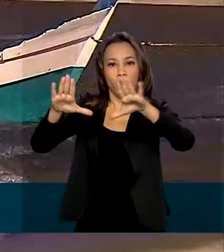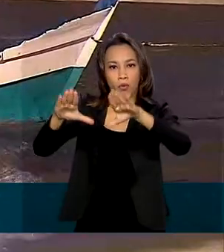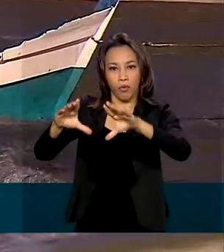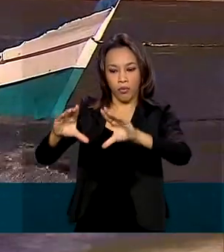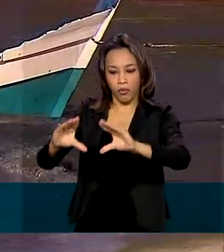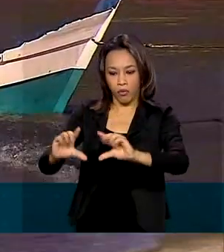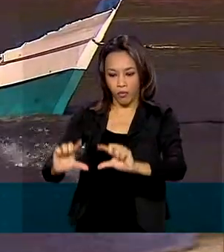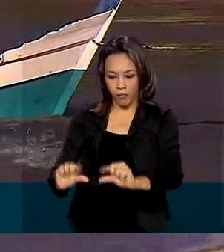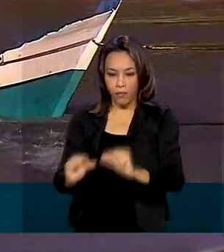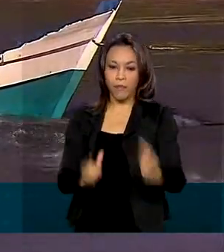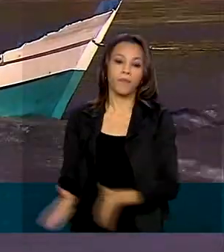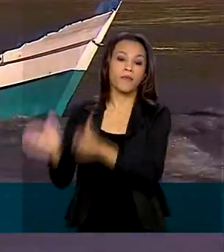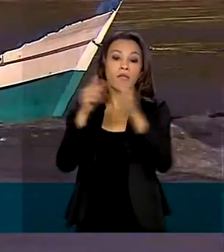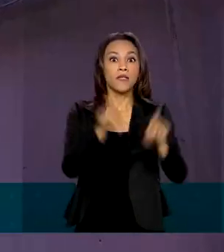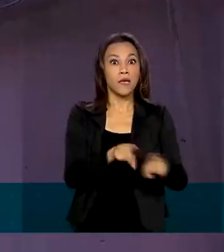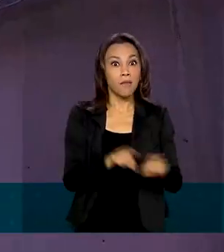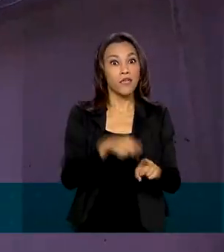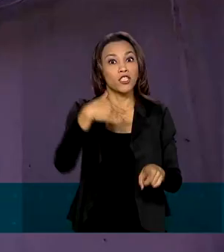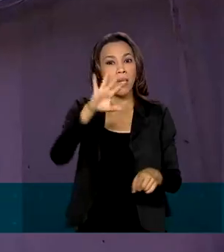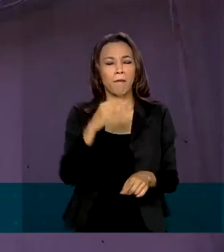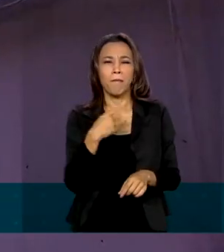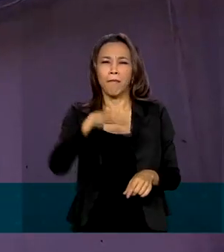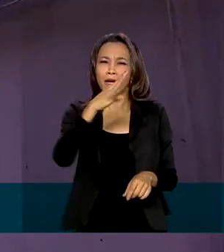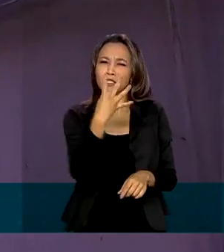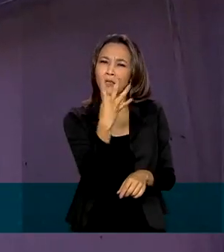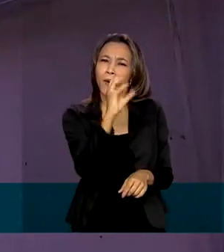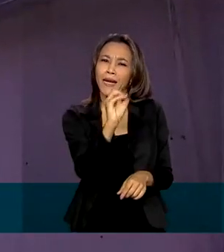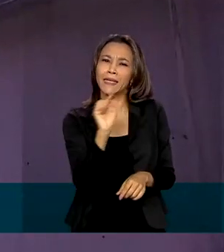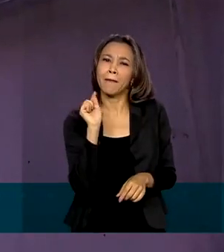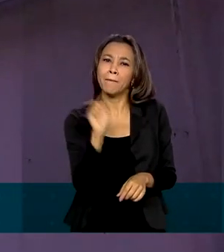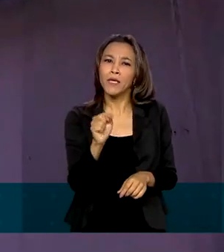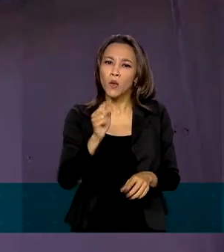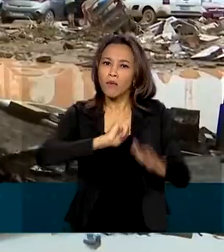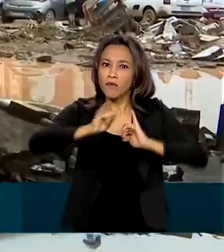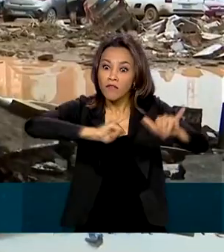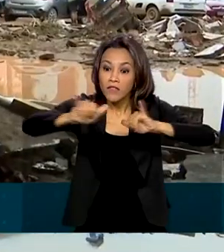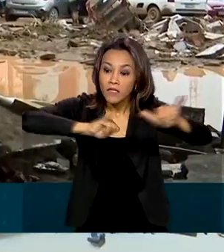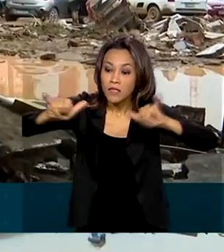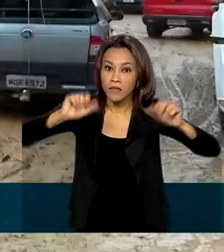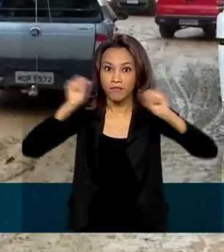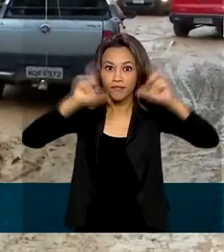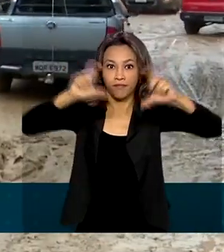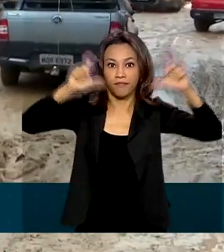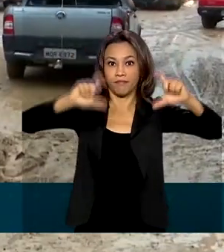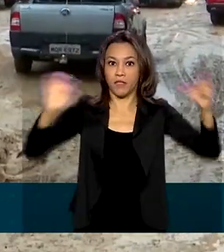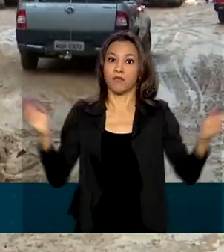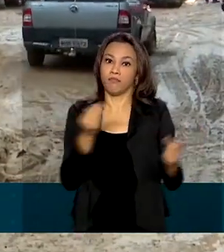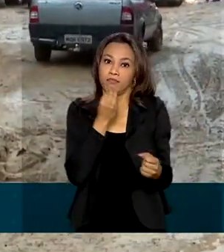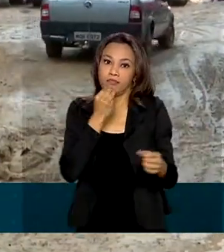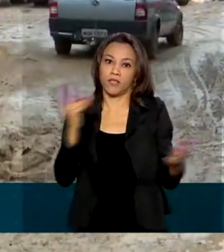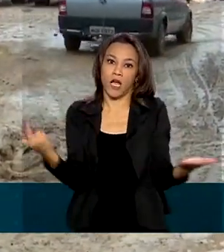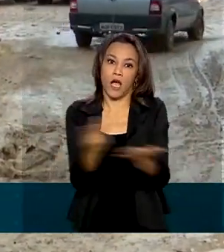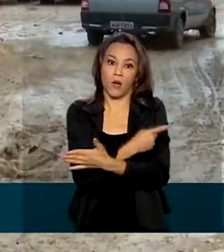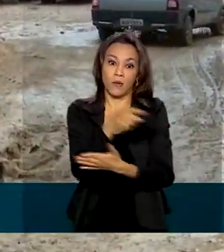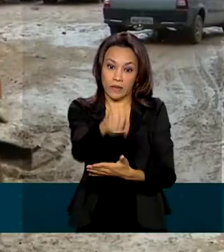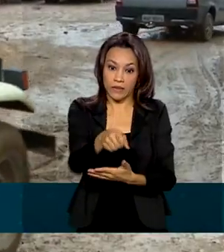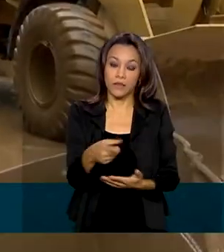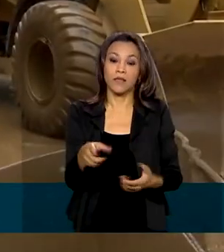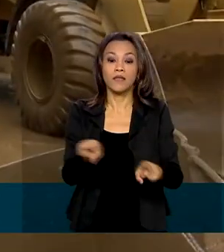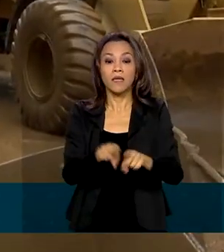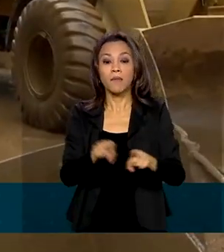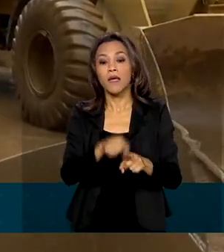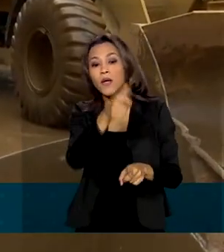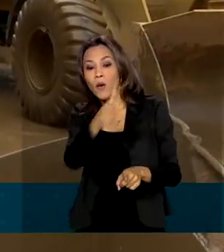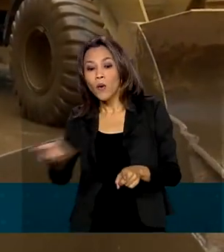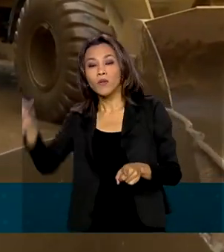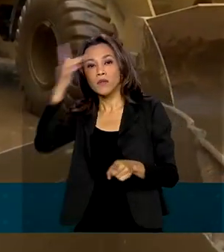mais de 40 mil alertas sobre possíveis desastres naturais e mais de 23 milhões de pessoas que moram em